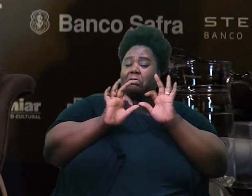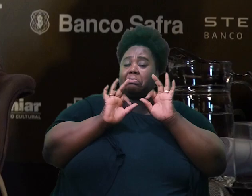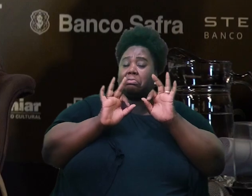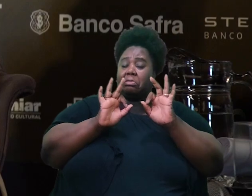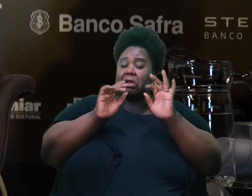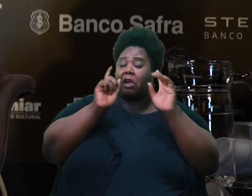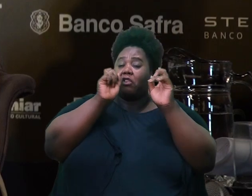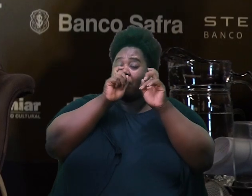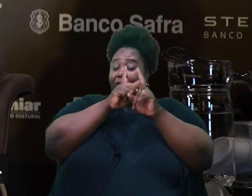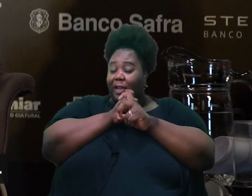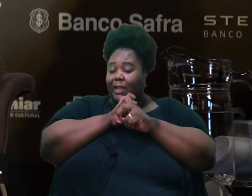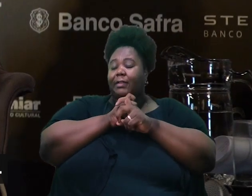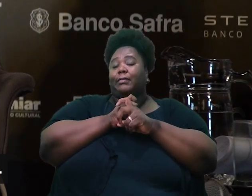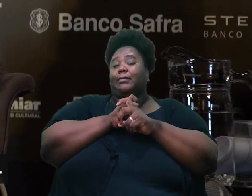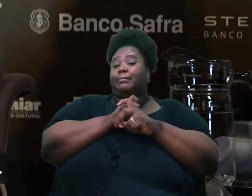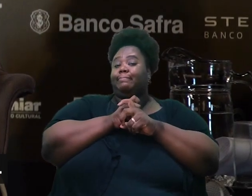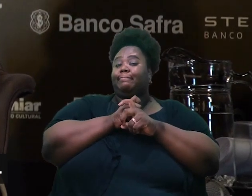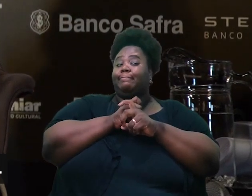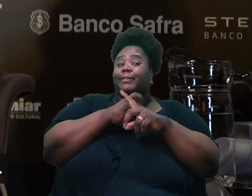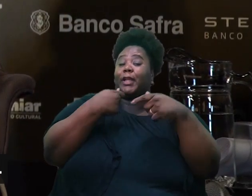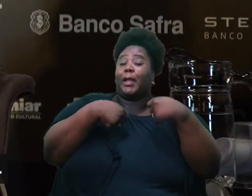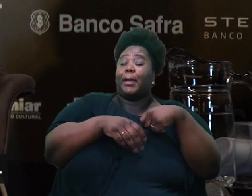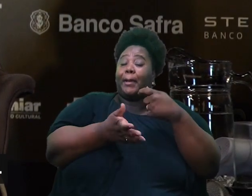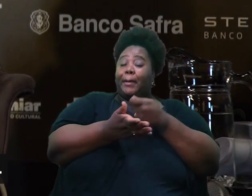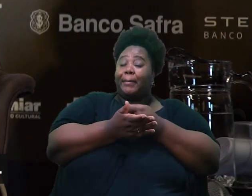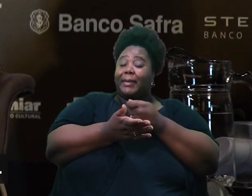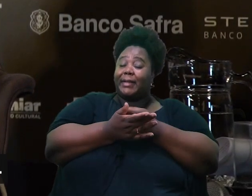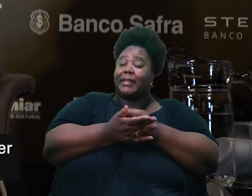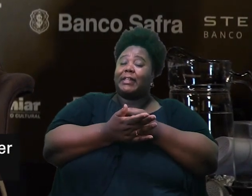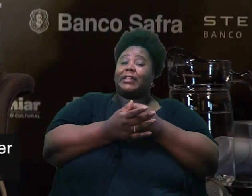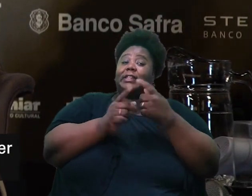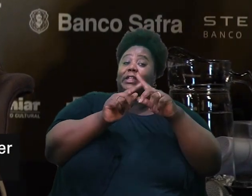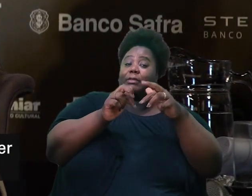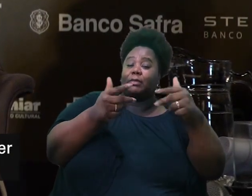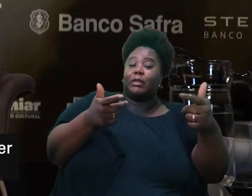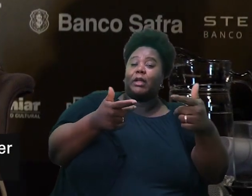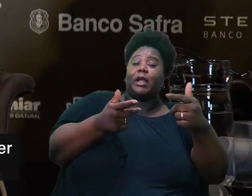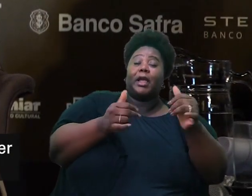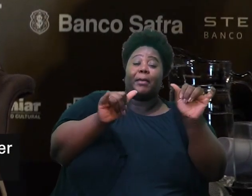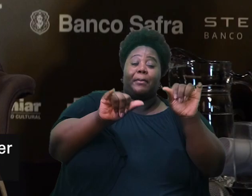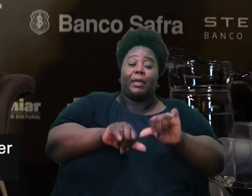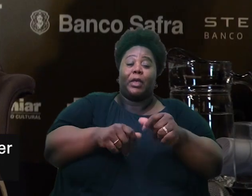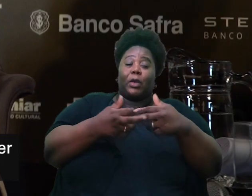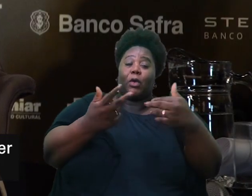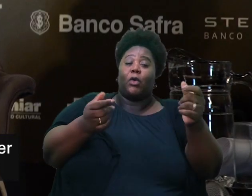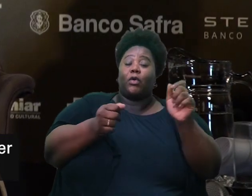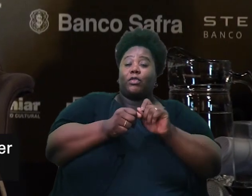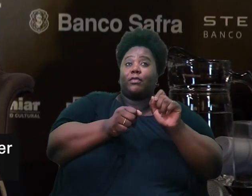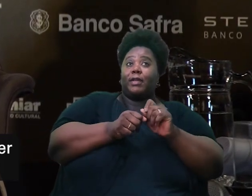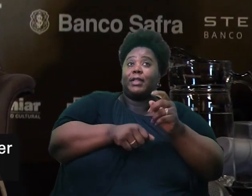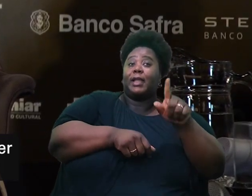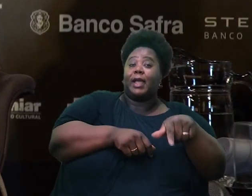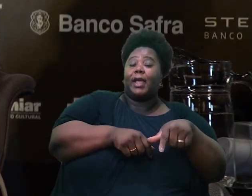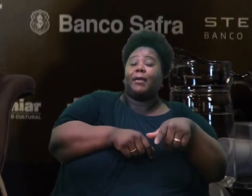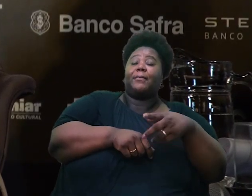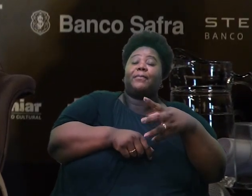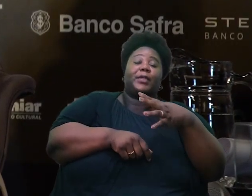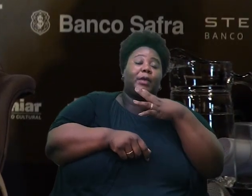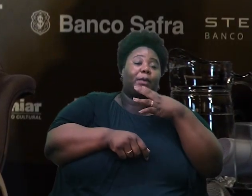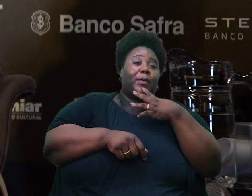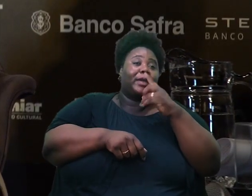sofisticadíssimos, e que nos exigem instrumentais. A pior coisa que a gente pode fazer com o conhecimento